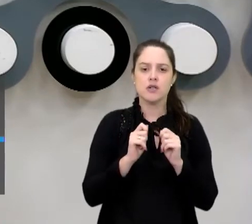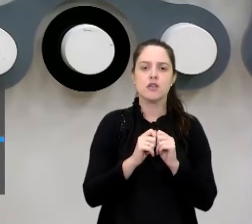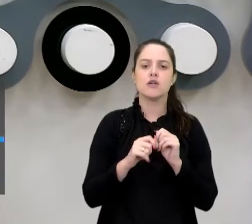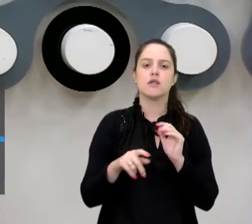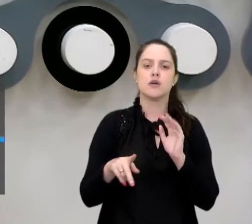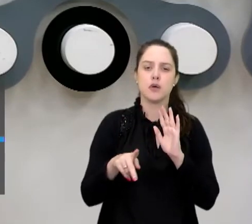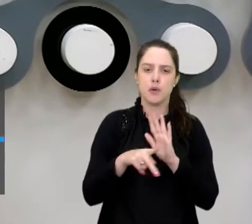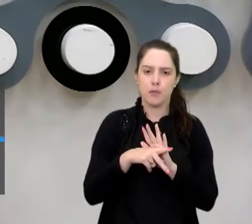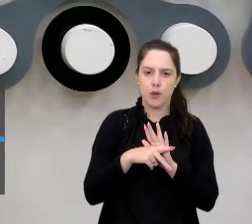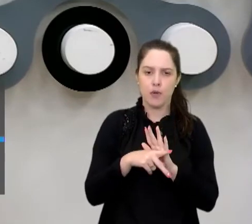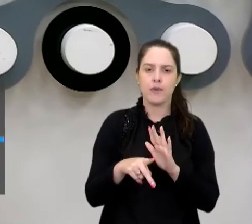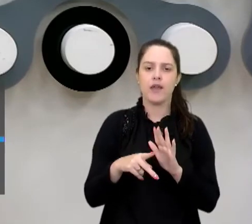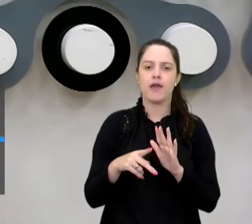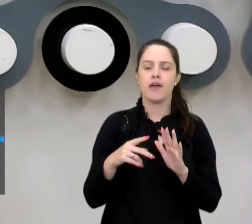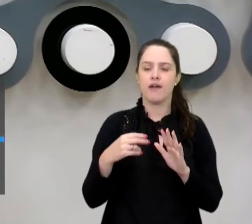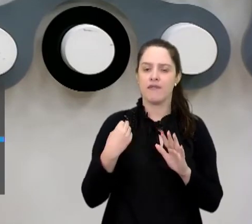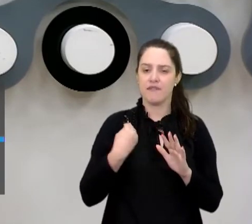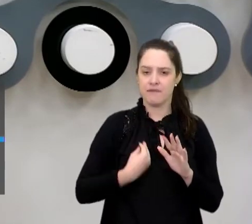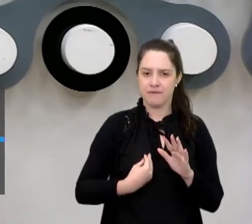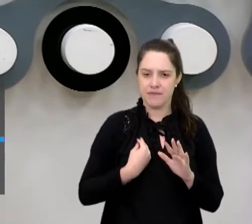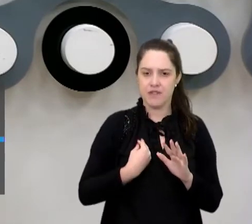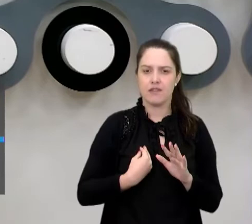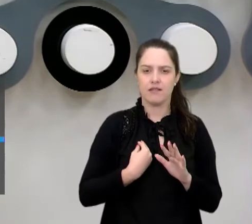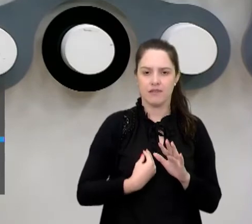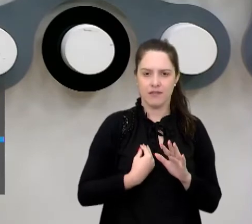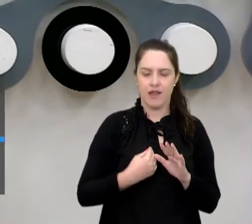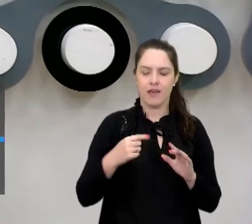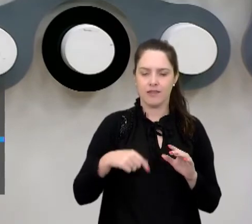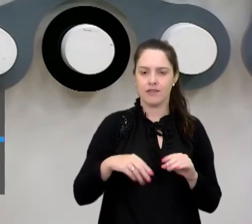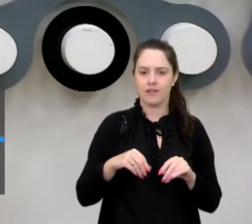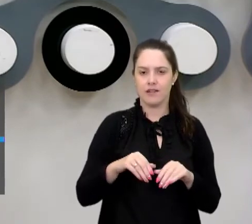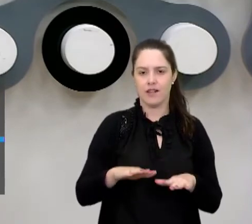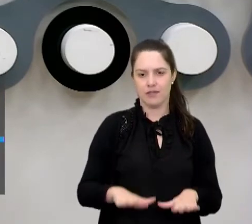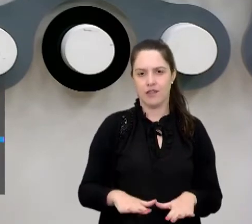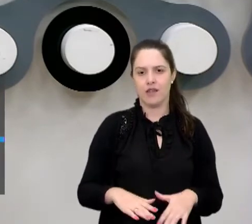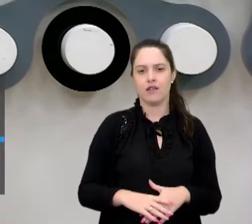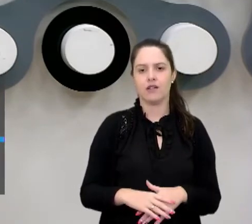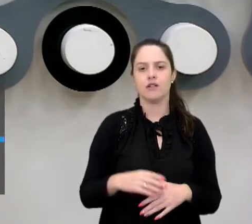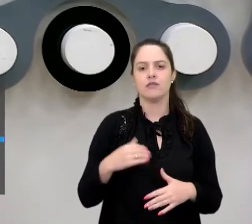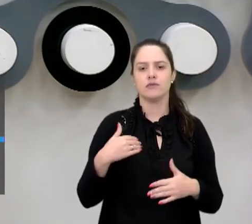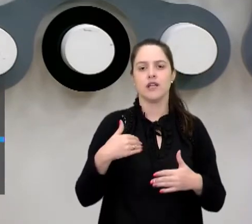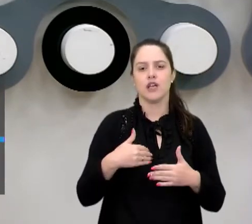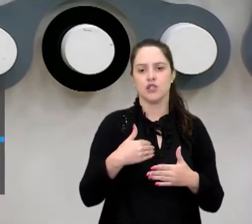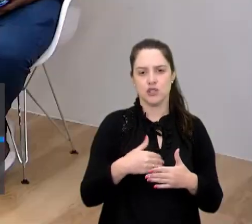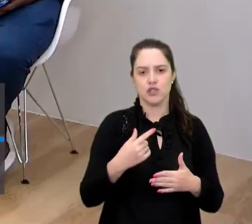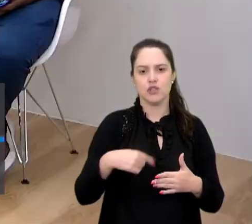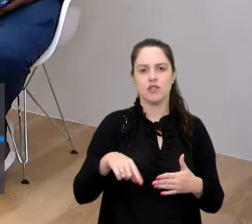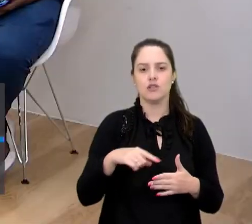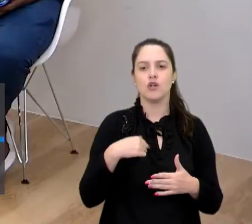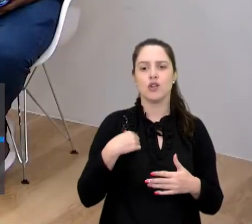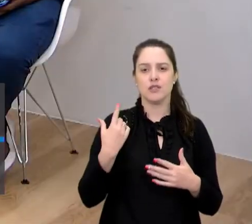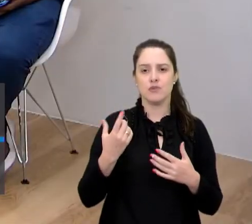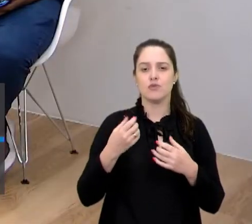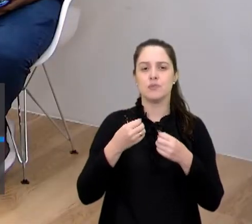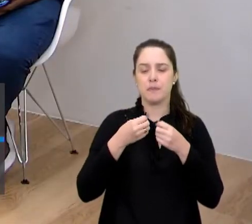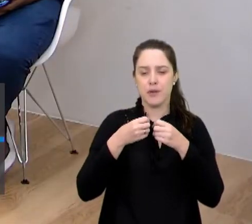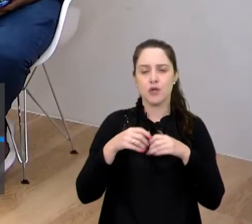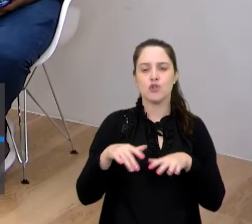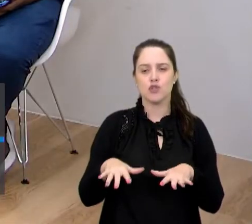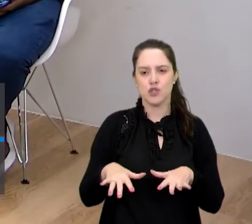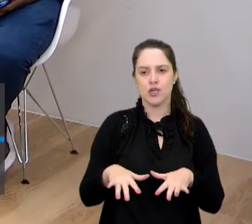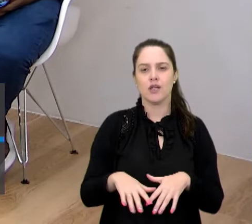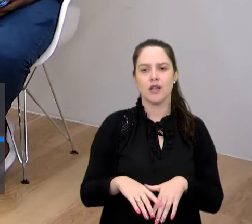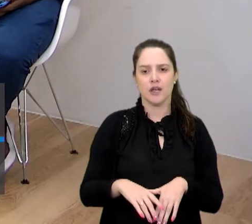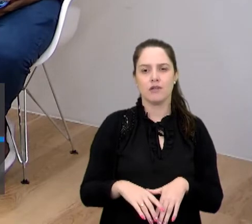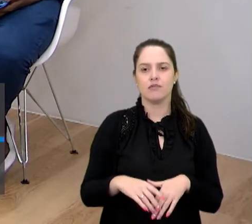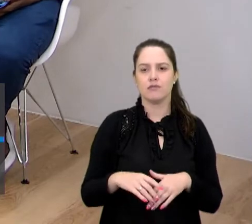própria existência, né? Ou seja, a nossa era aqui na Terra está chegando ao fim porque nós estamos causando isso, né? Mas eu não